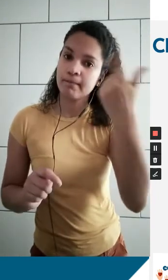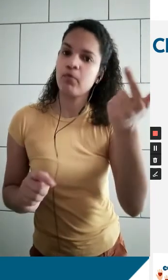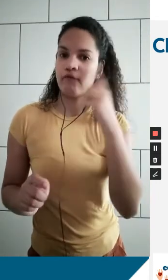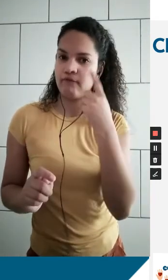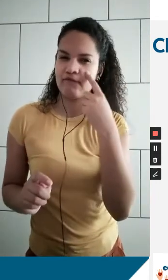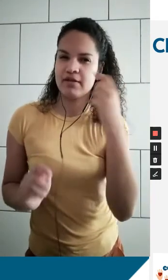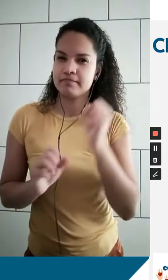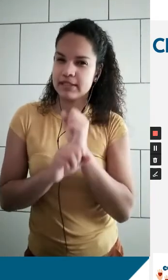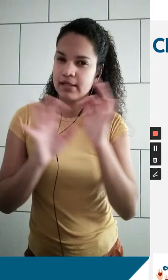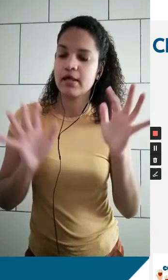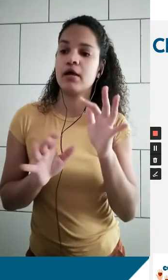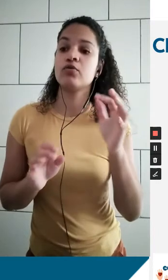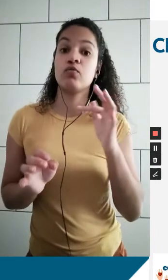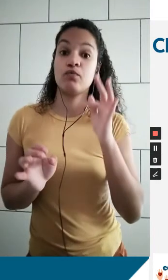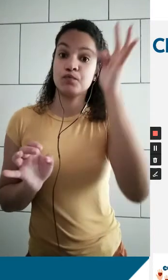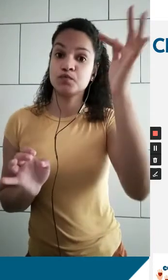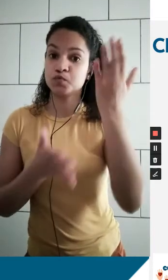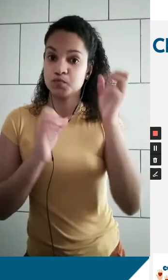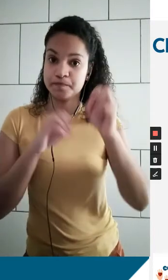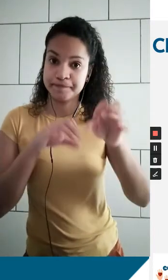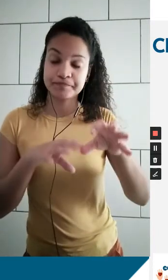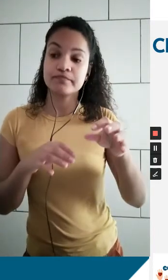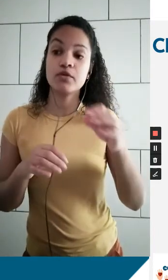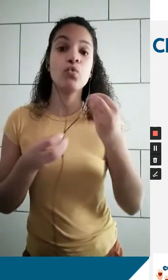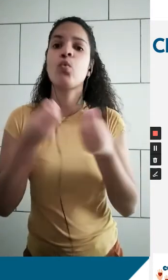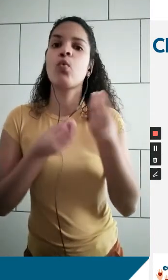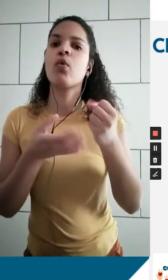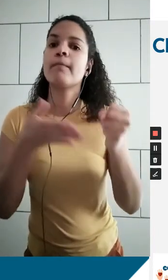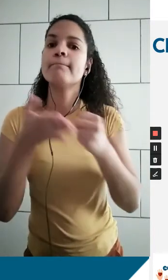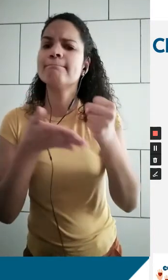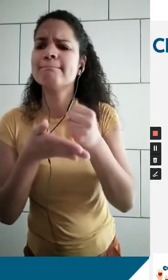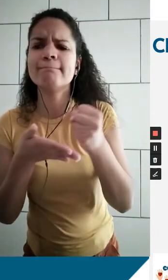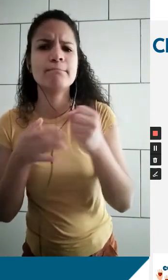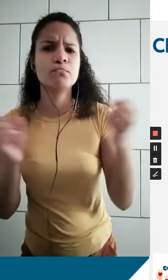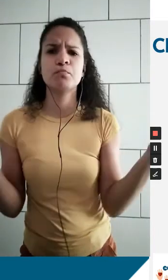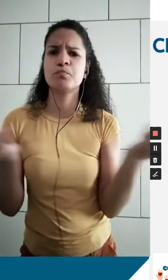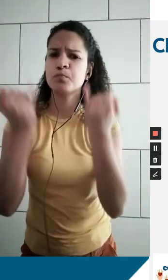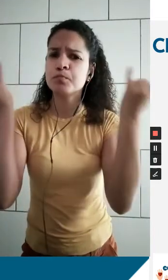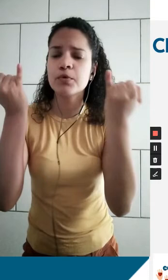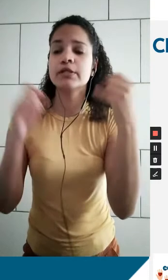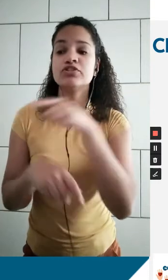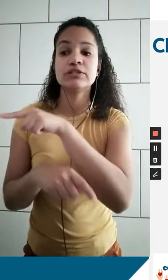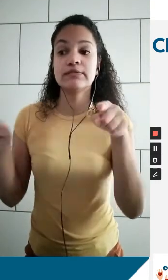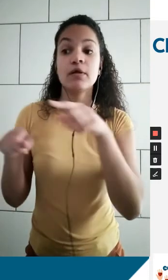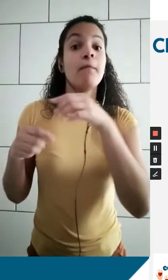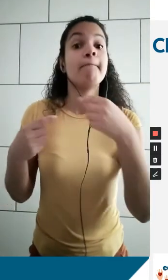vamos ver depois, numa aula futura, como é fundamental este modelo para